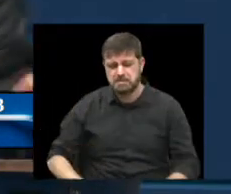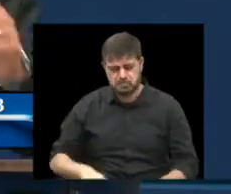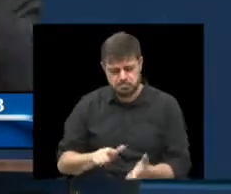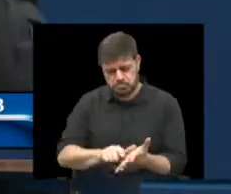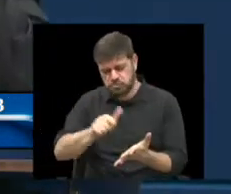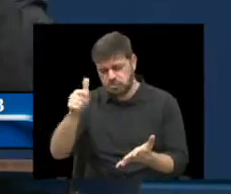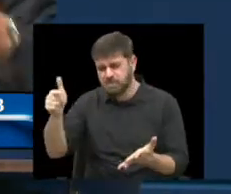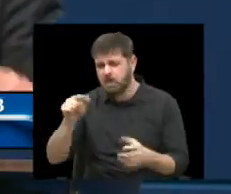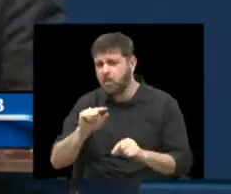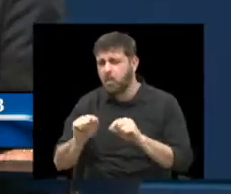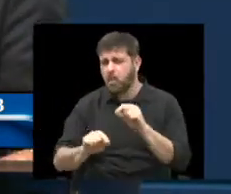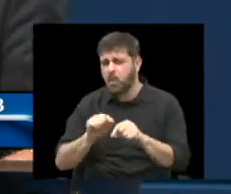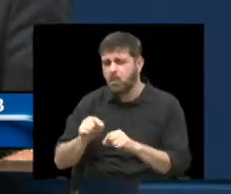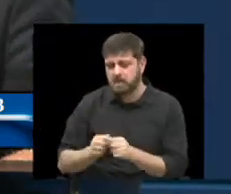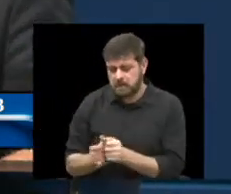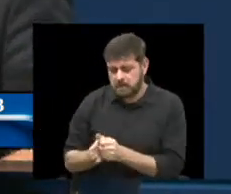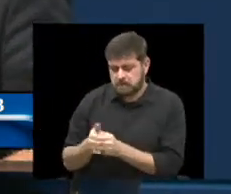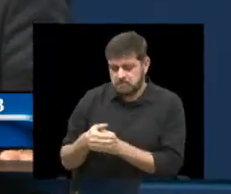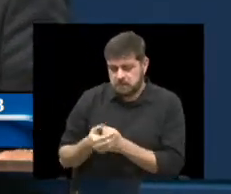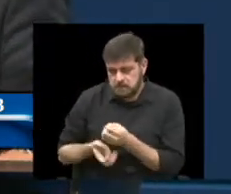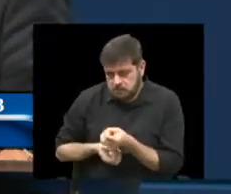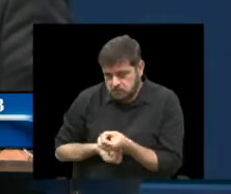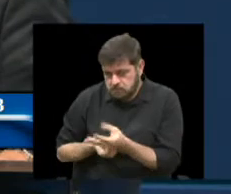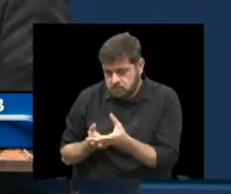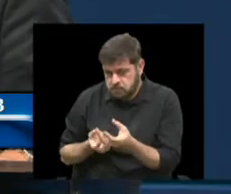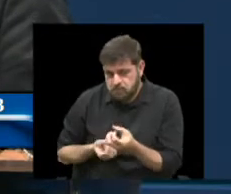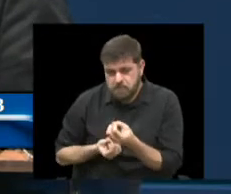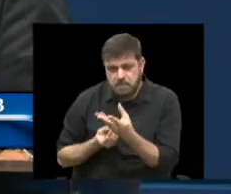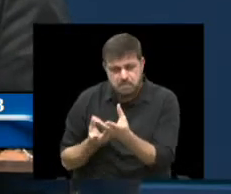a delação realmente ela veio